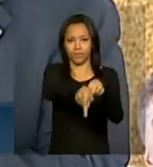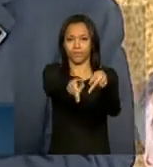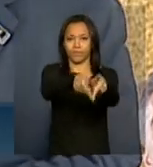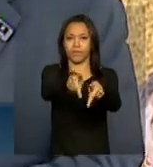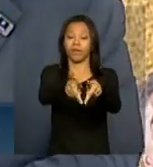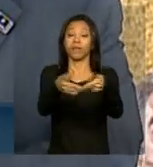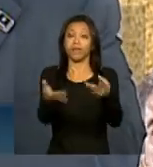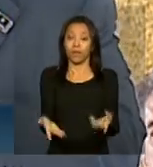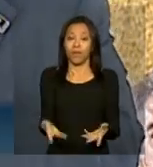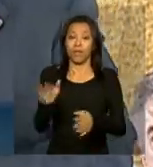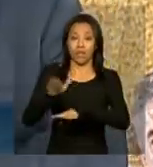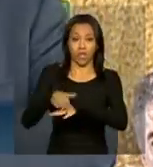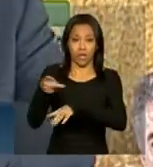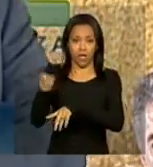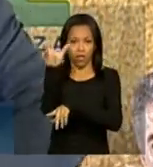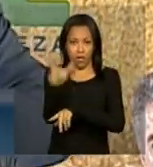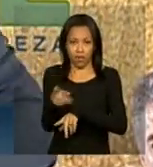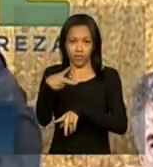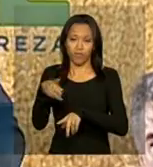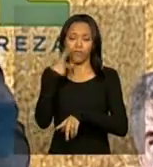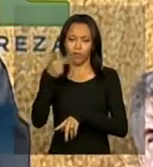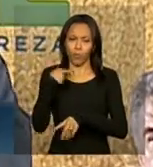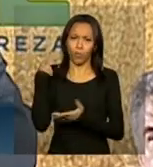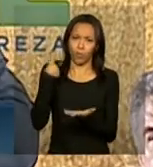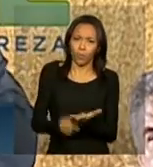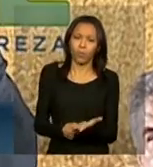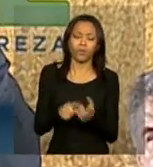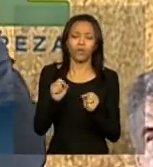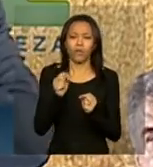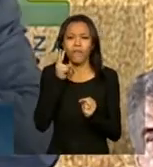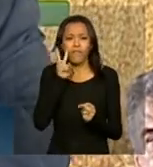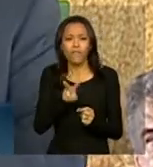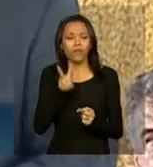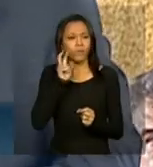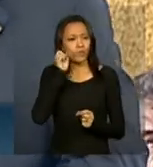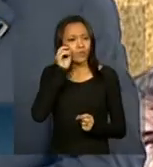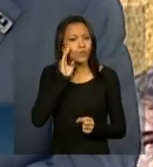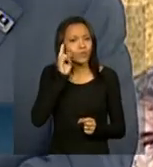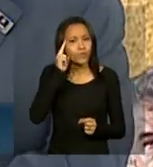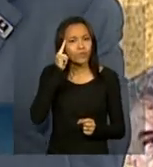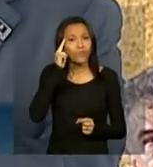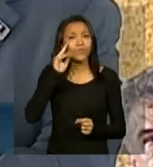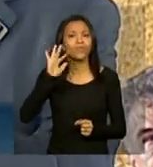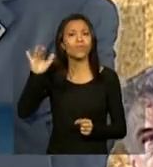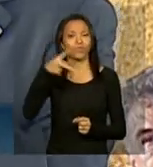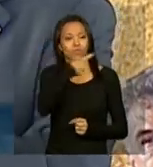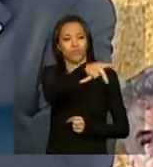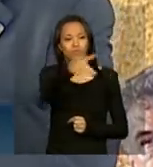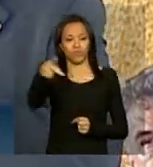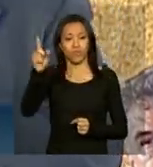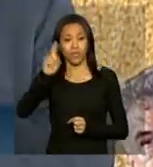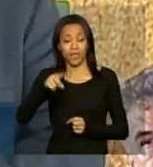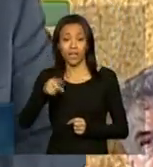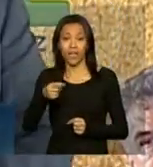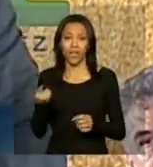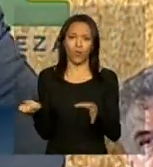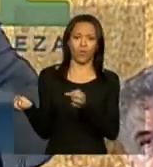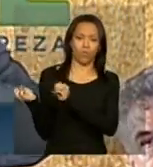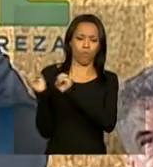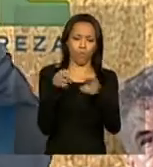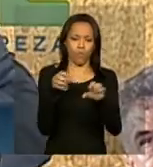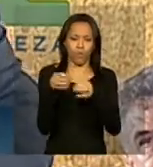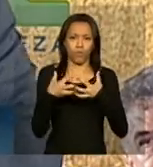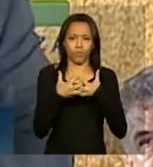uma missão, ela quer ver o início do que é um sonho de vocês, que é o escoamento ferroviário